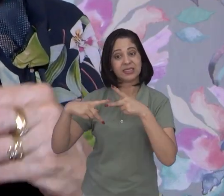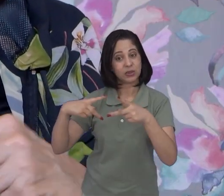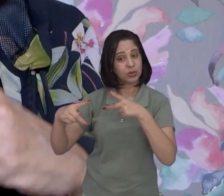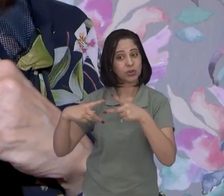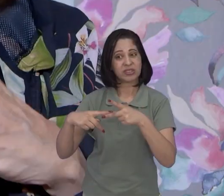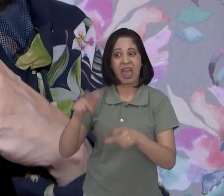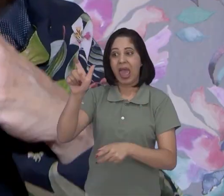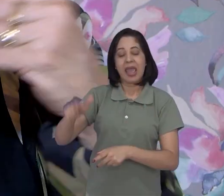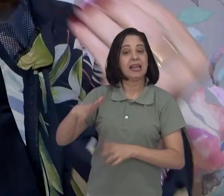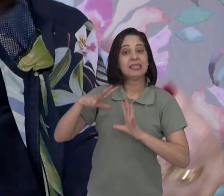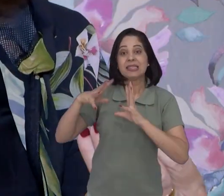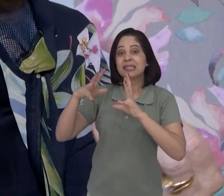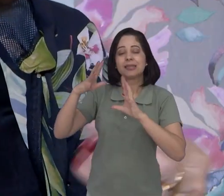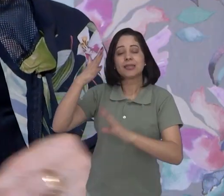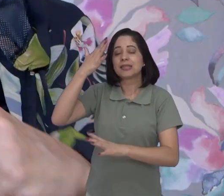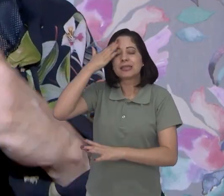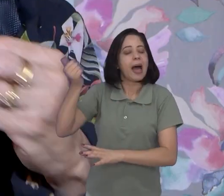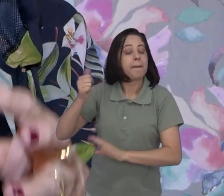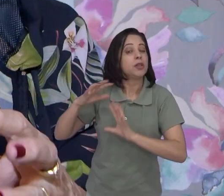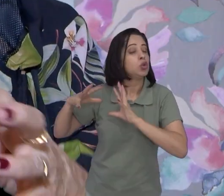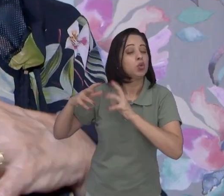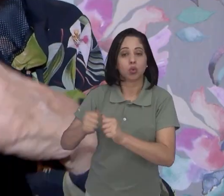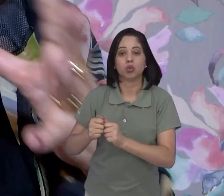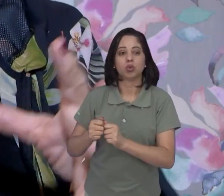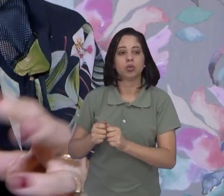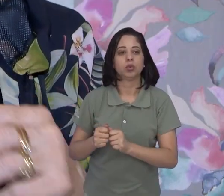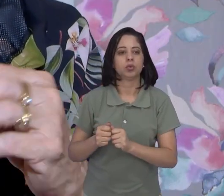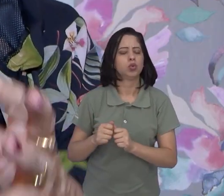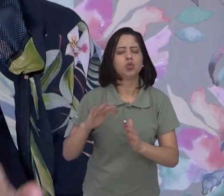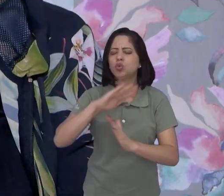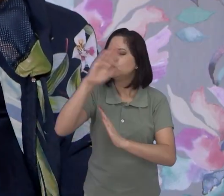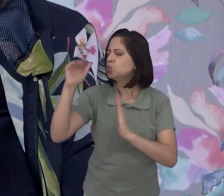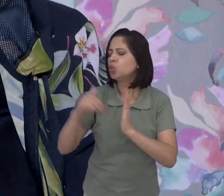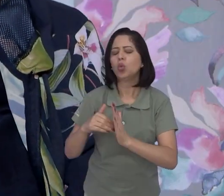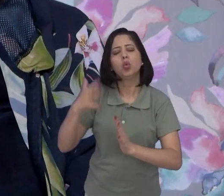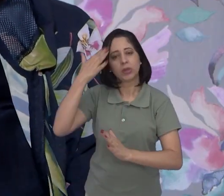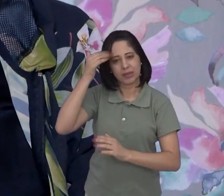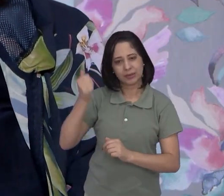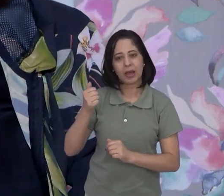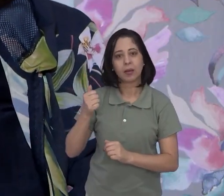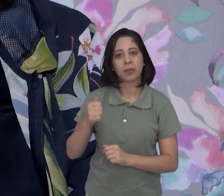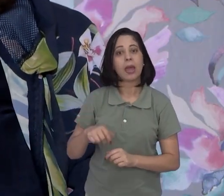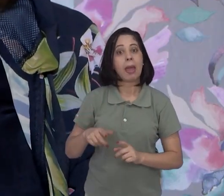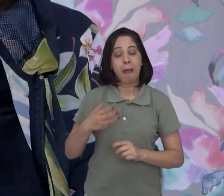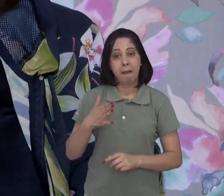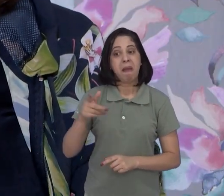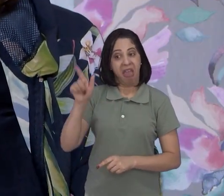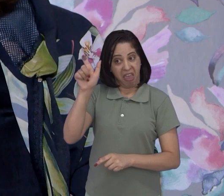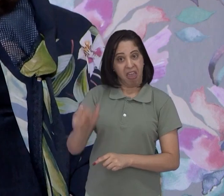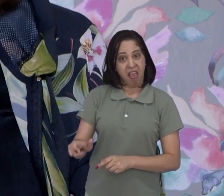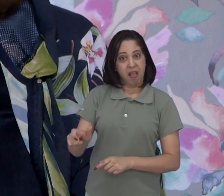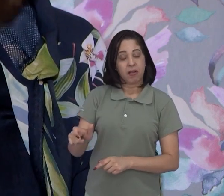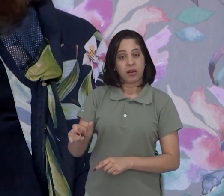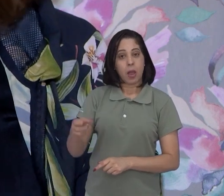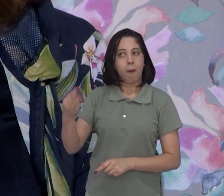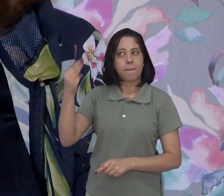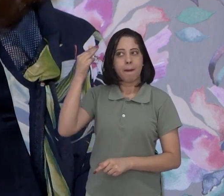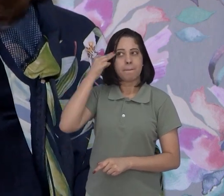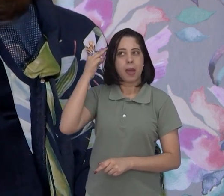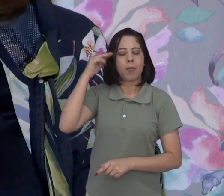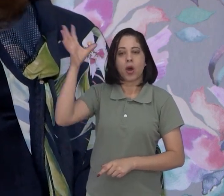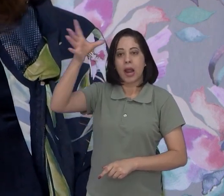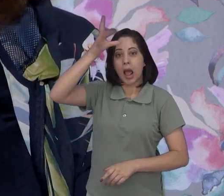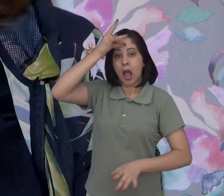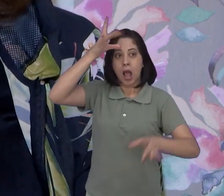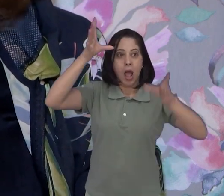que era o sabe tudo. Quem sabe é o Altino, pergunta para ele. E ele tinha mesmo uma memória fantástica,